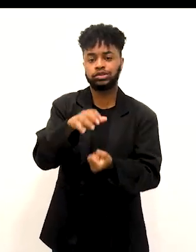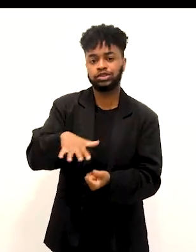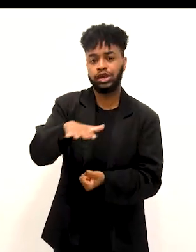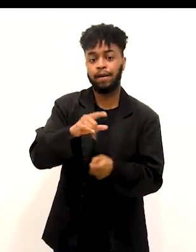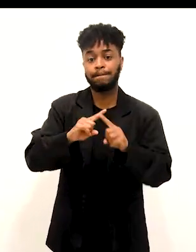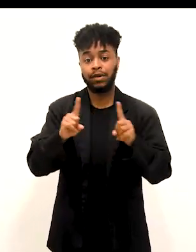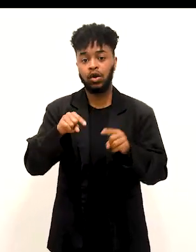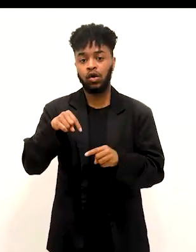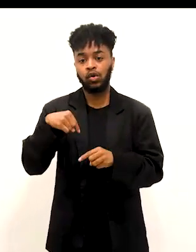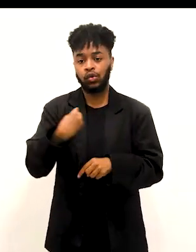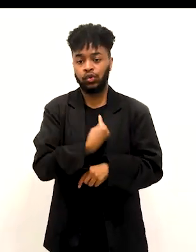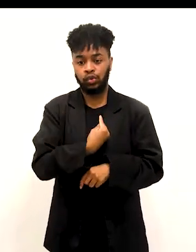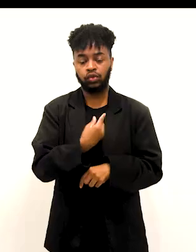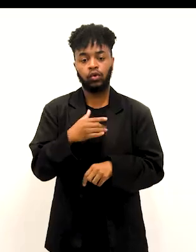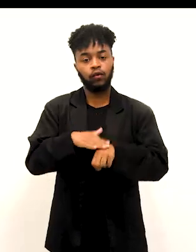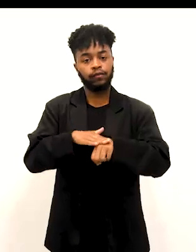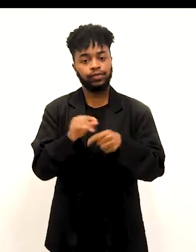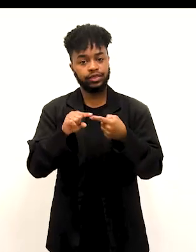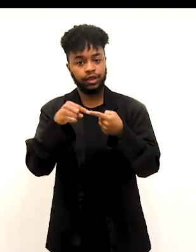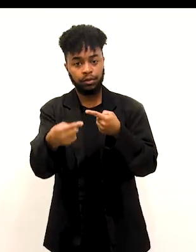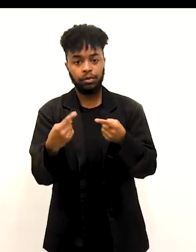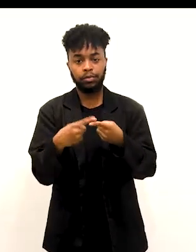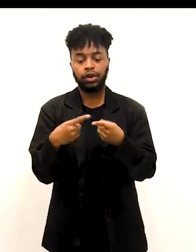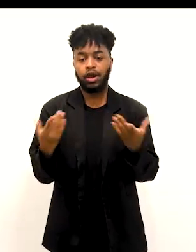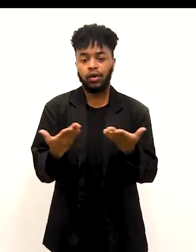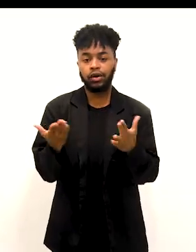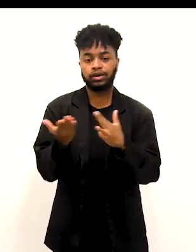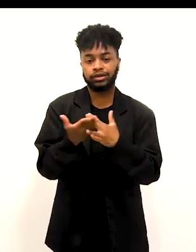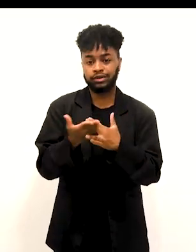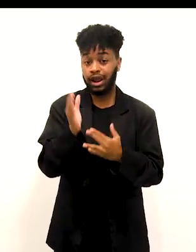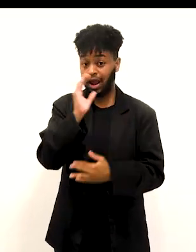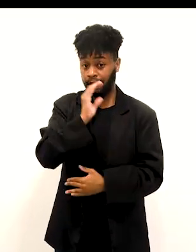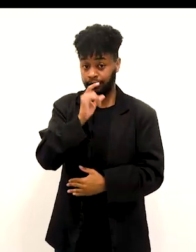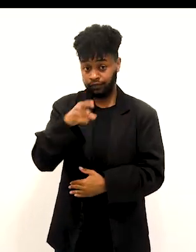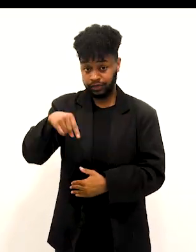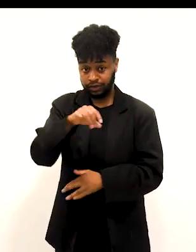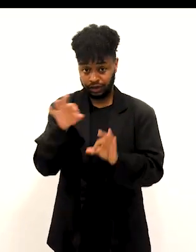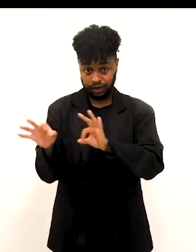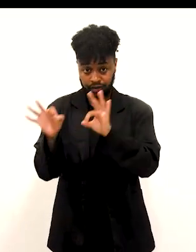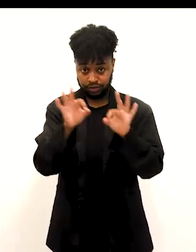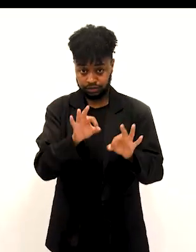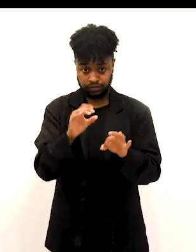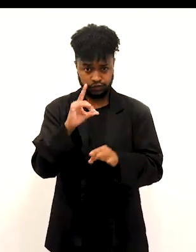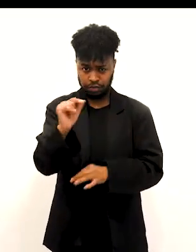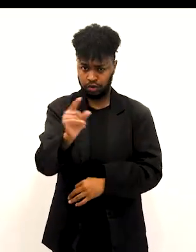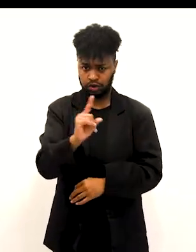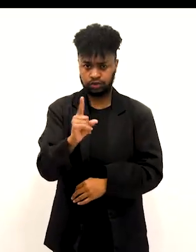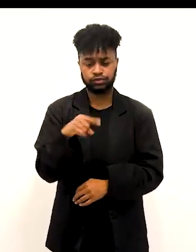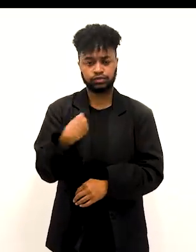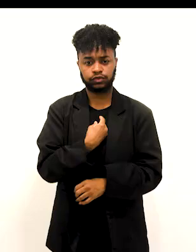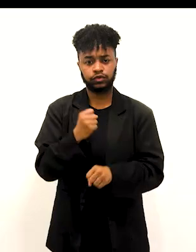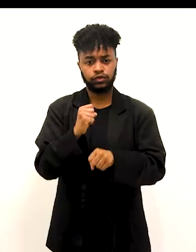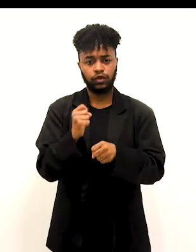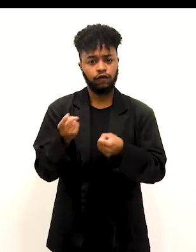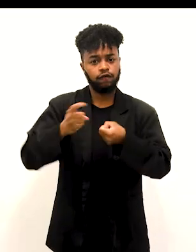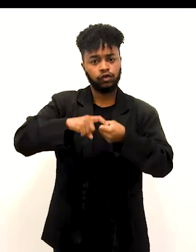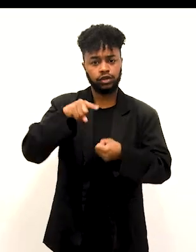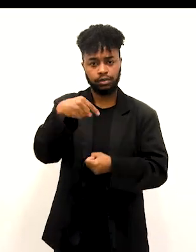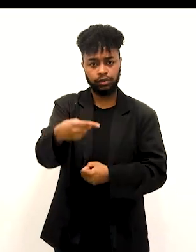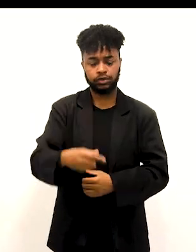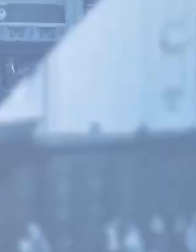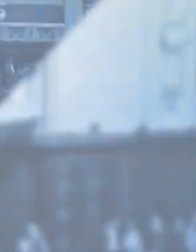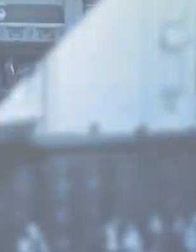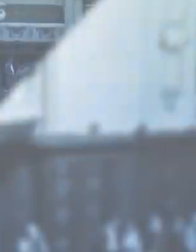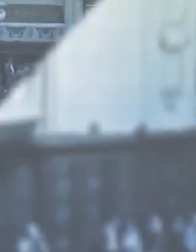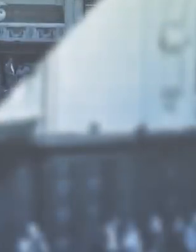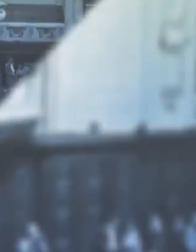mundo em geral, mas a gente vai conversar isso no próximo bloco, porque a gente vai para o intervalo bem rapidinho. E você que está acompanhando a gente, não sai daí não, a gente volta já